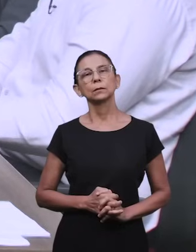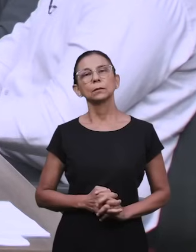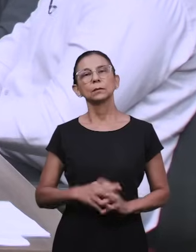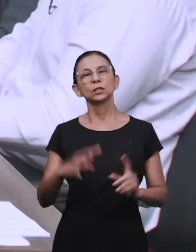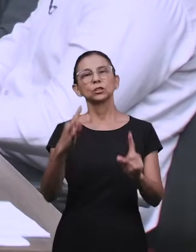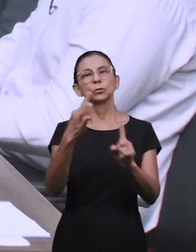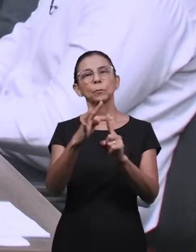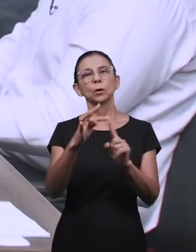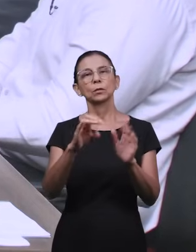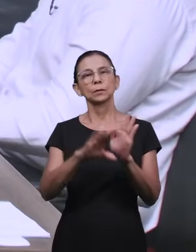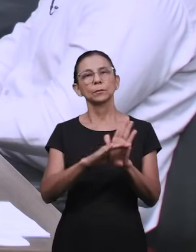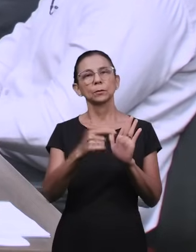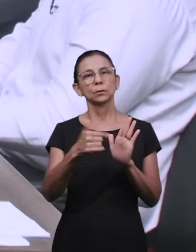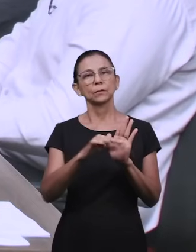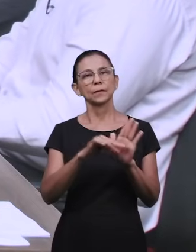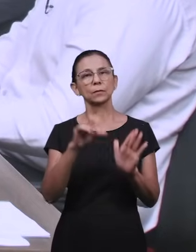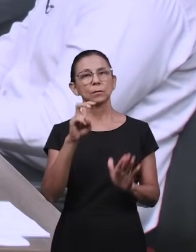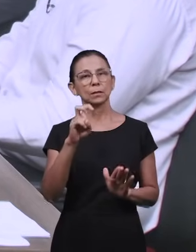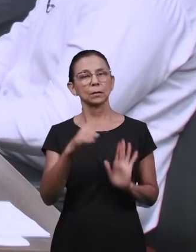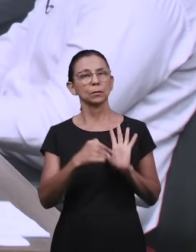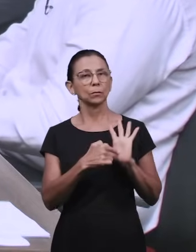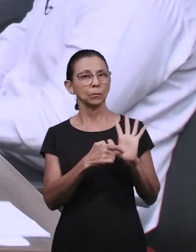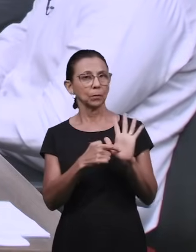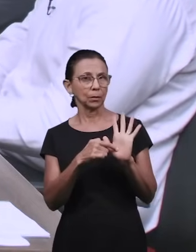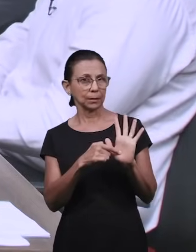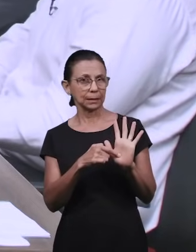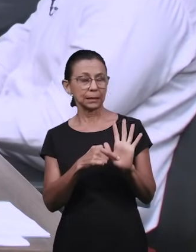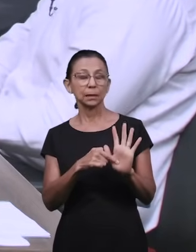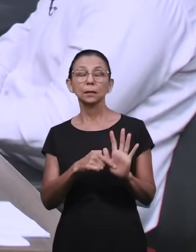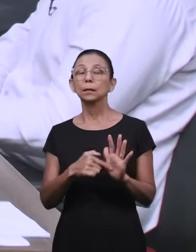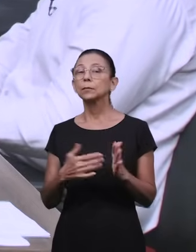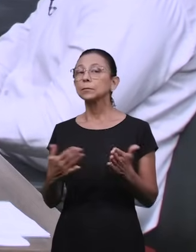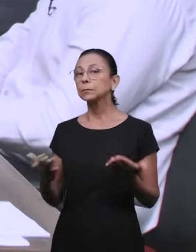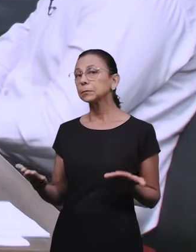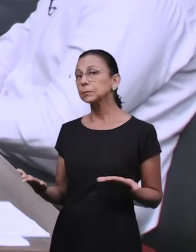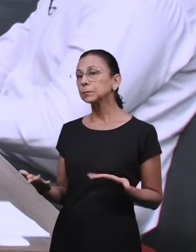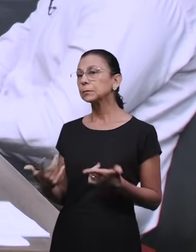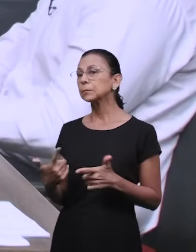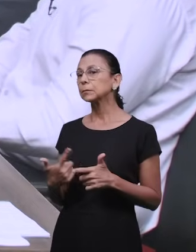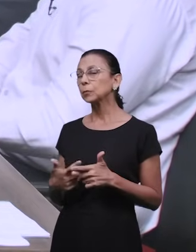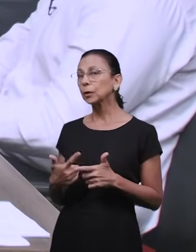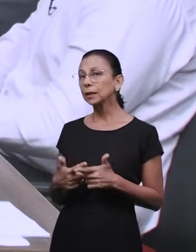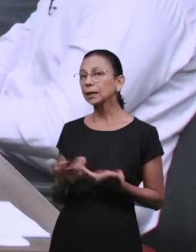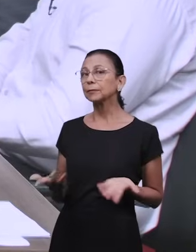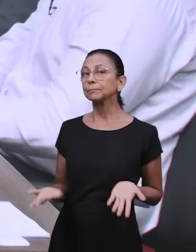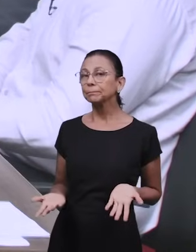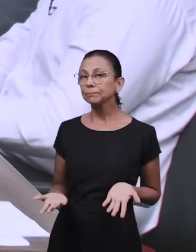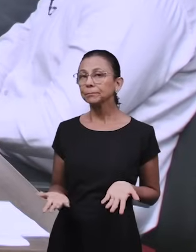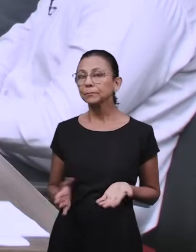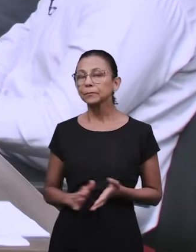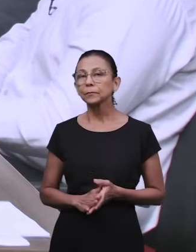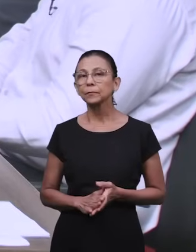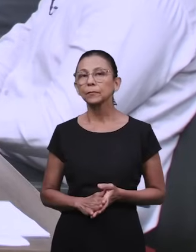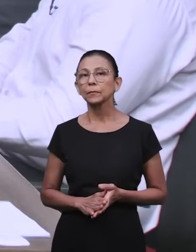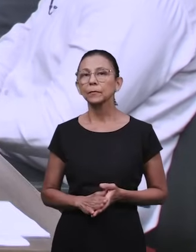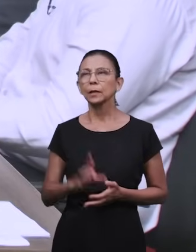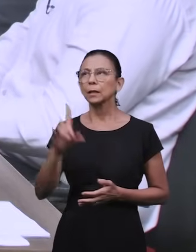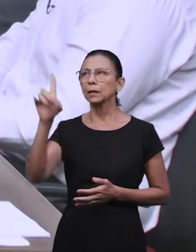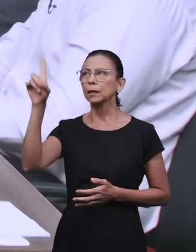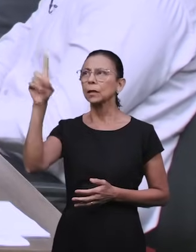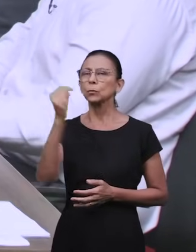a Timóteo, no capítulo 2, verso 5, a palavra do Senhor diz assim: porque há um só